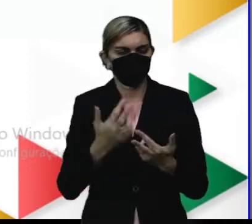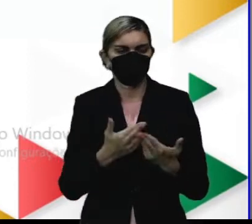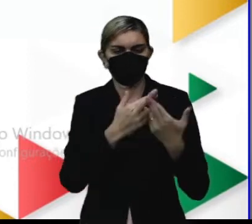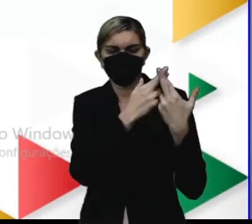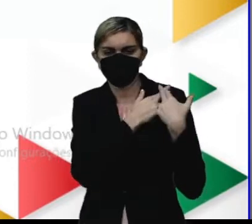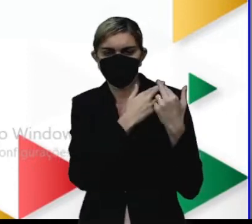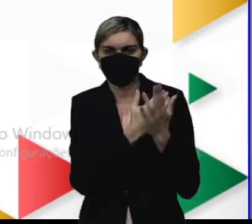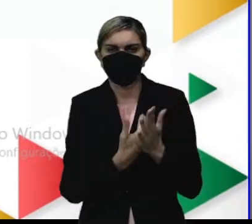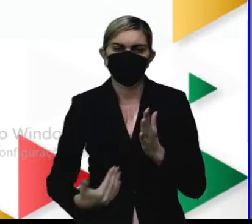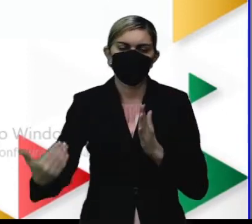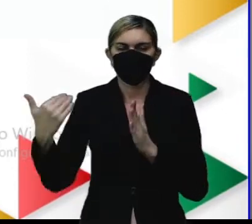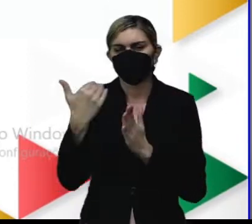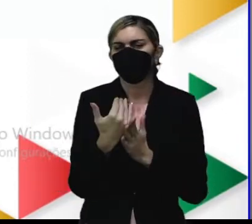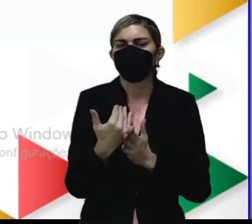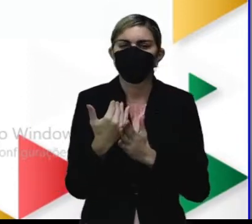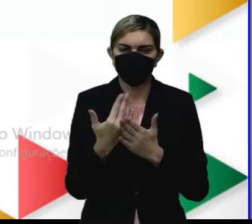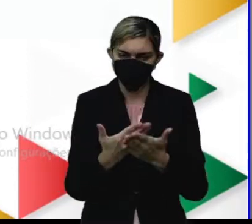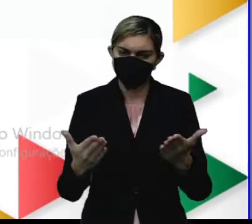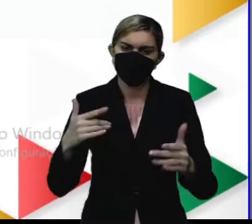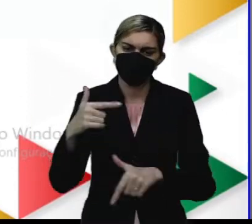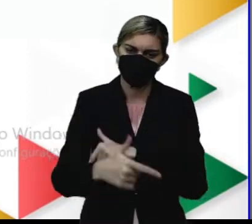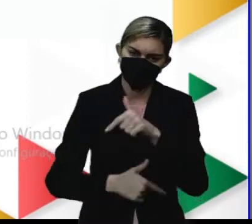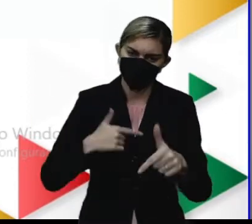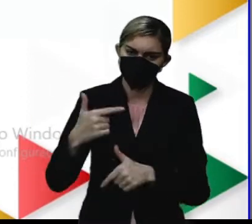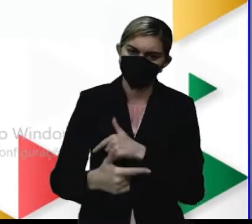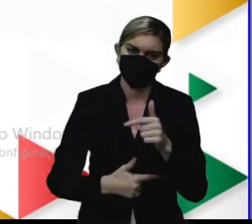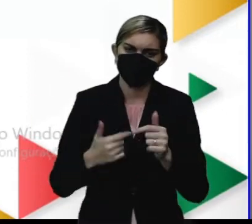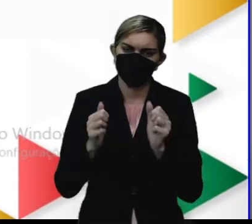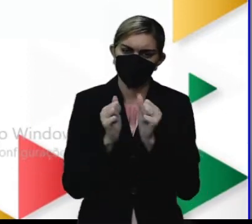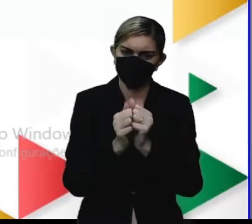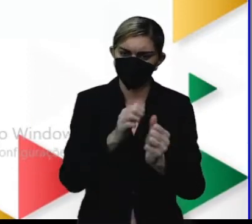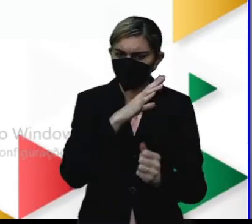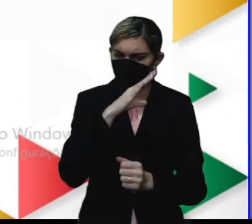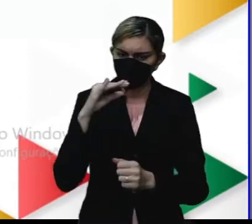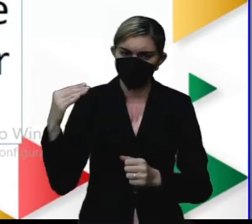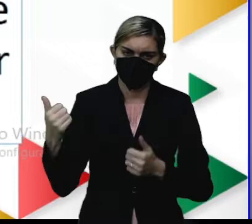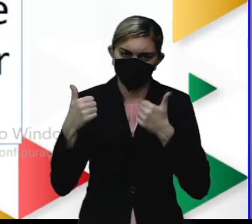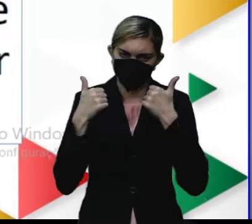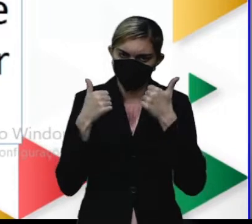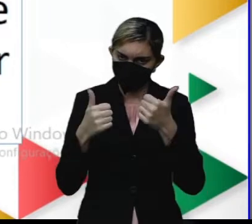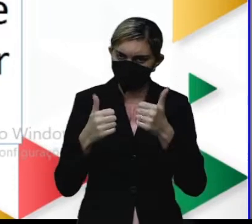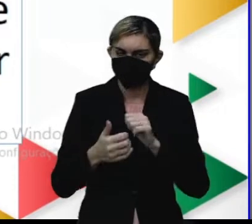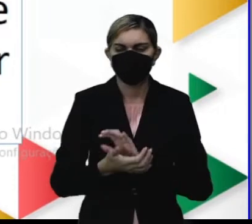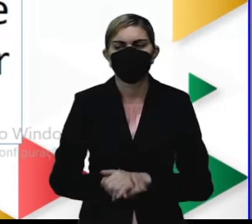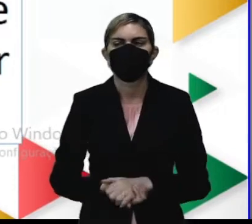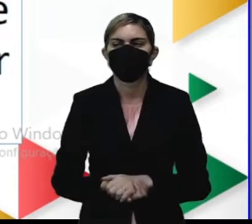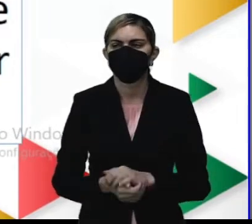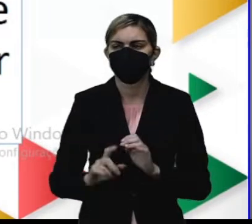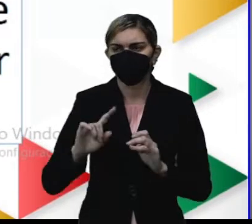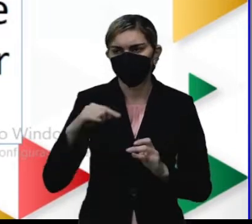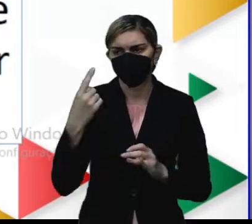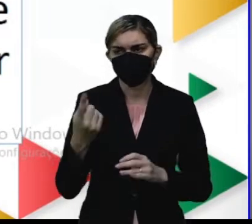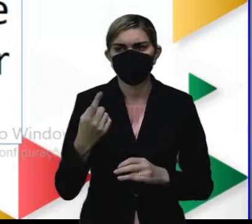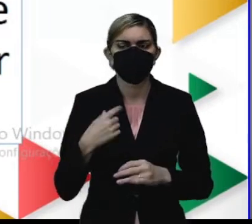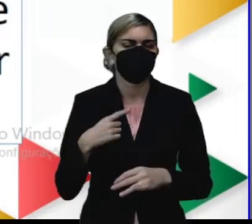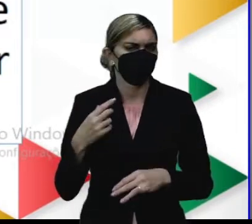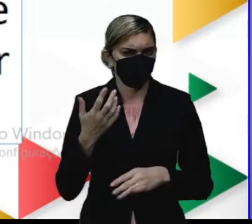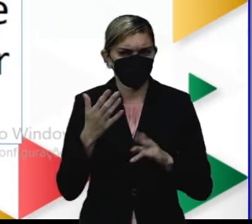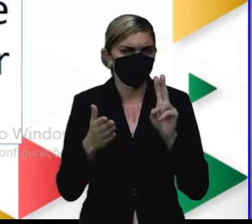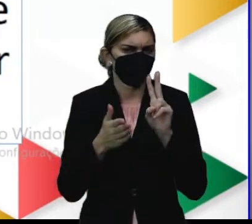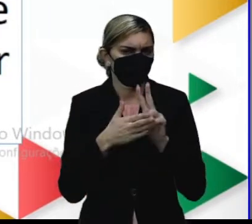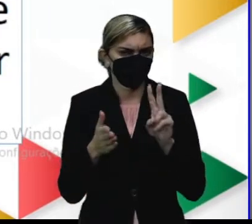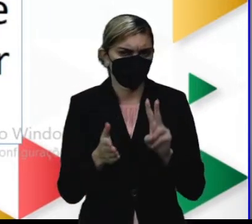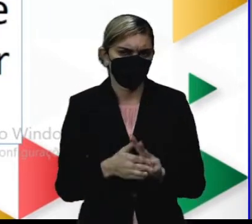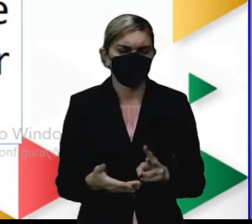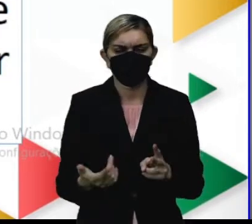mais responsabilidade no trabalho com os mais velhos, tá bom? Entre os indígenas